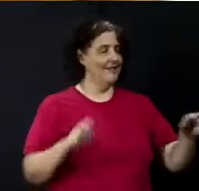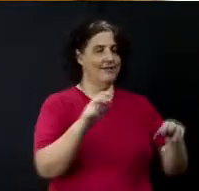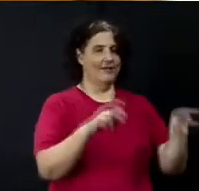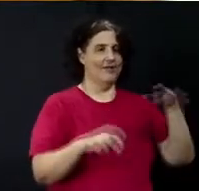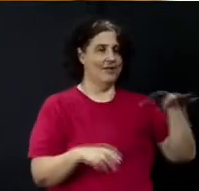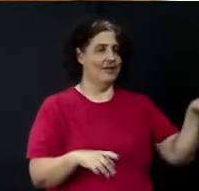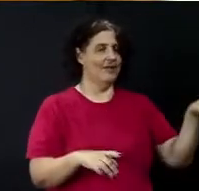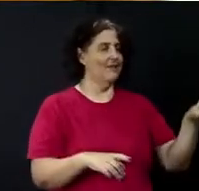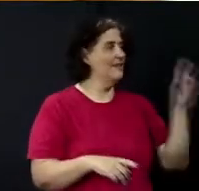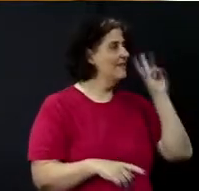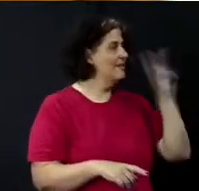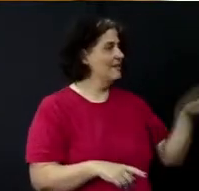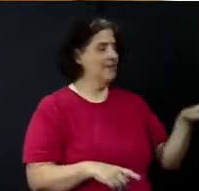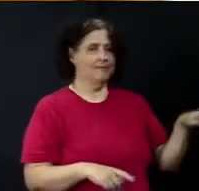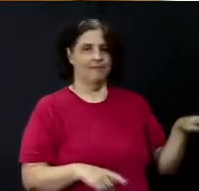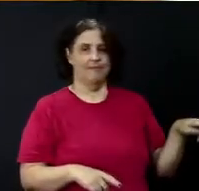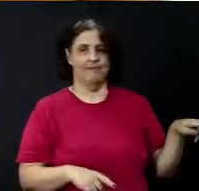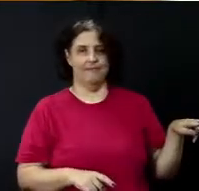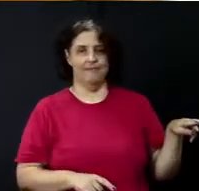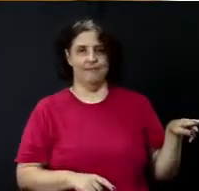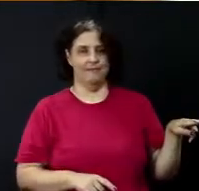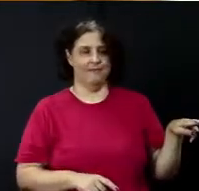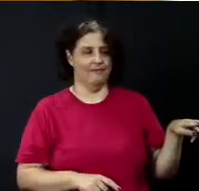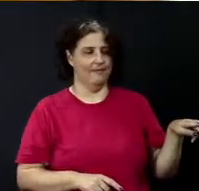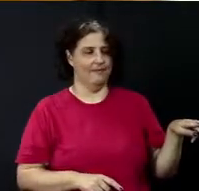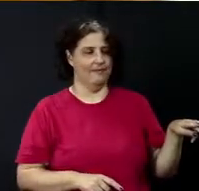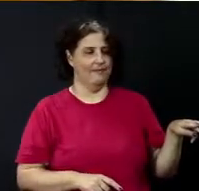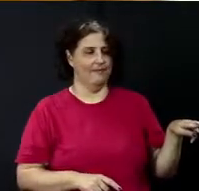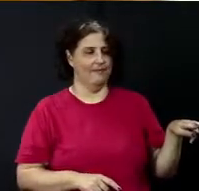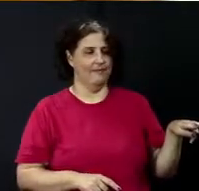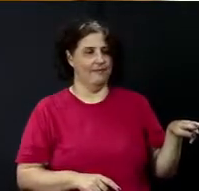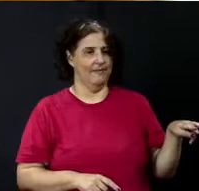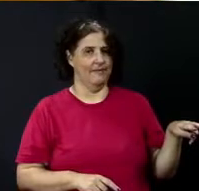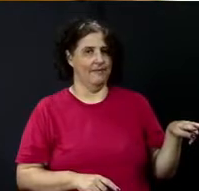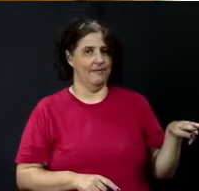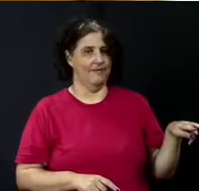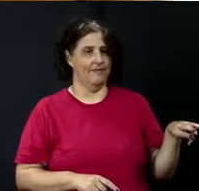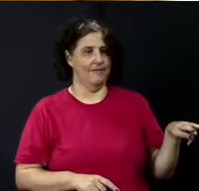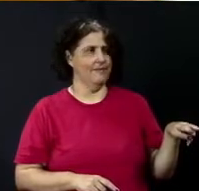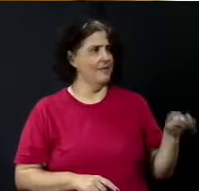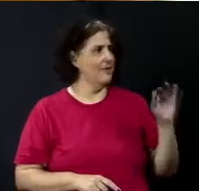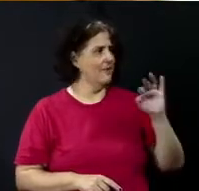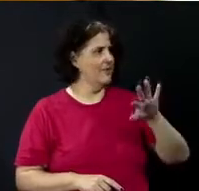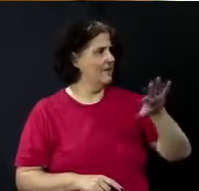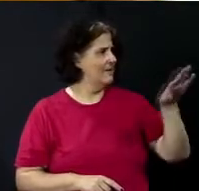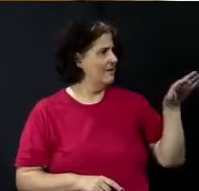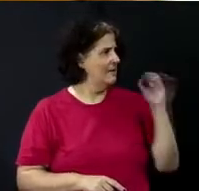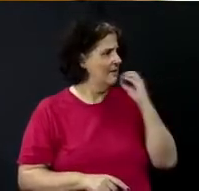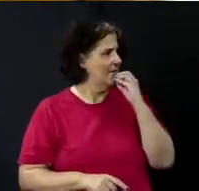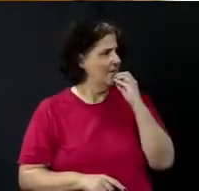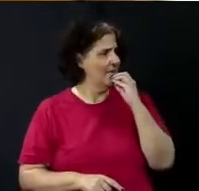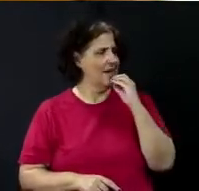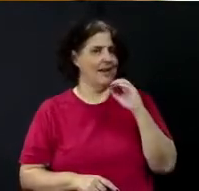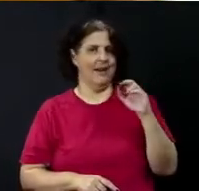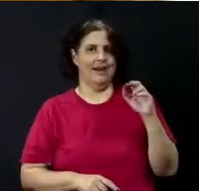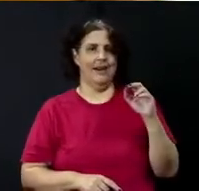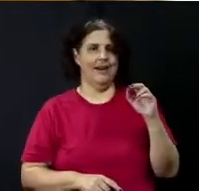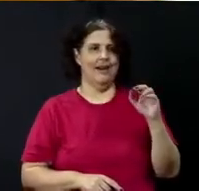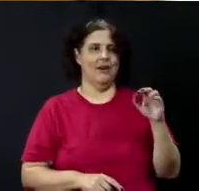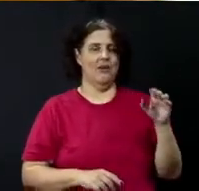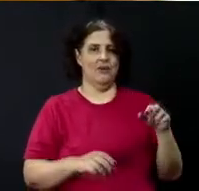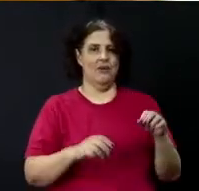coisa que você vê é que a aparência amadeirada da nossa igreja, um conjunto de